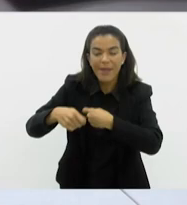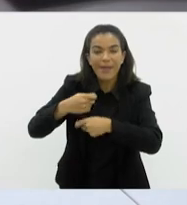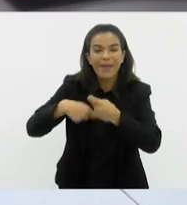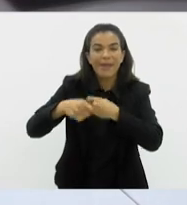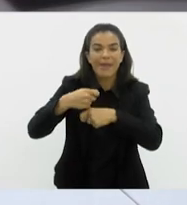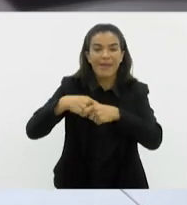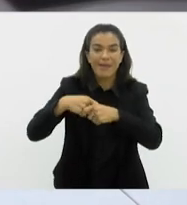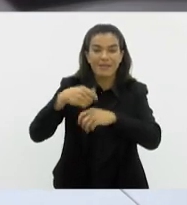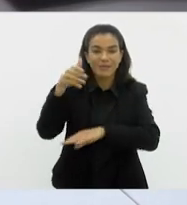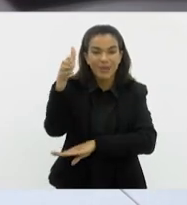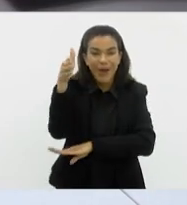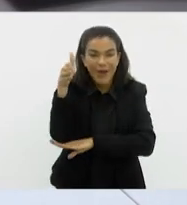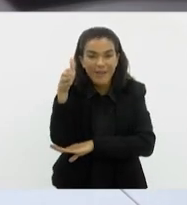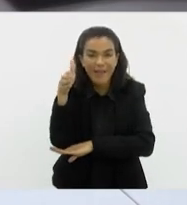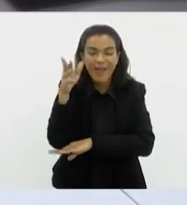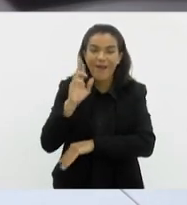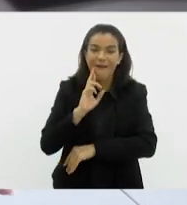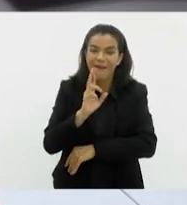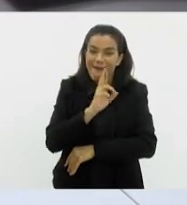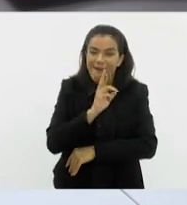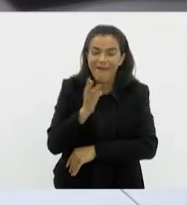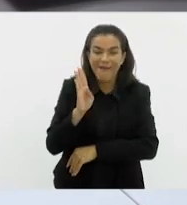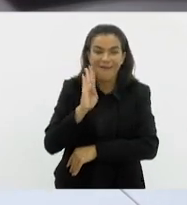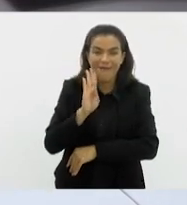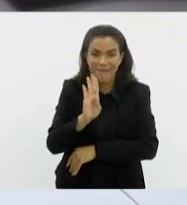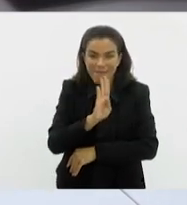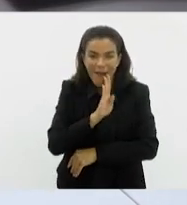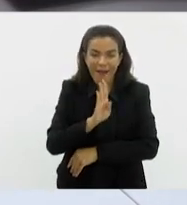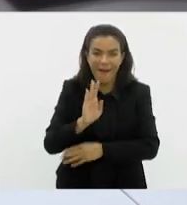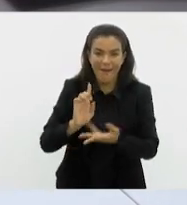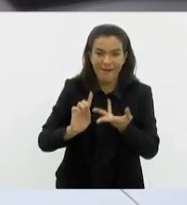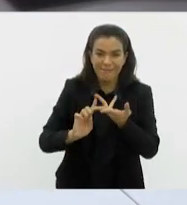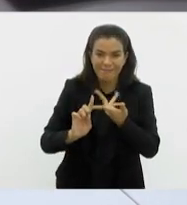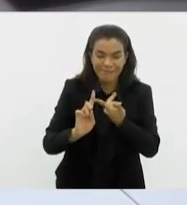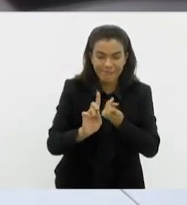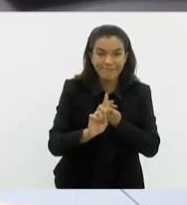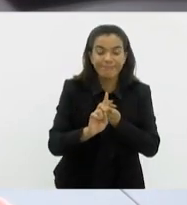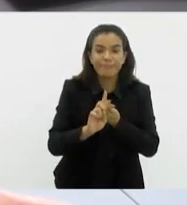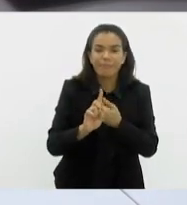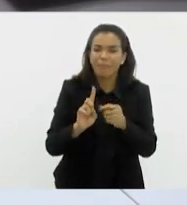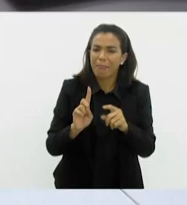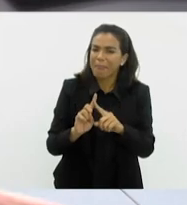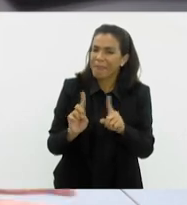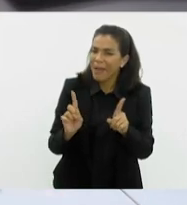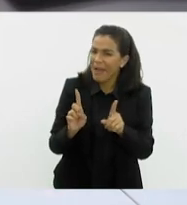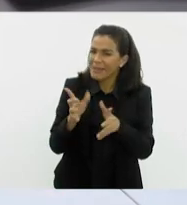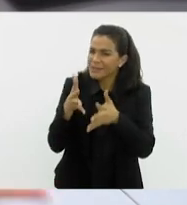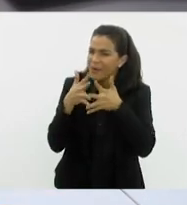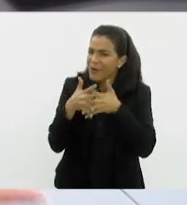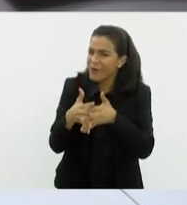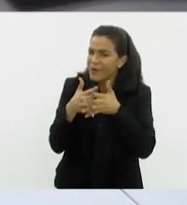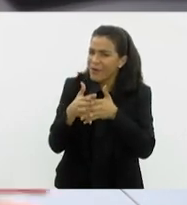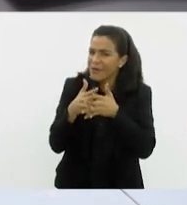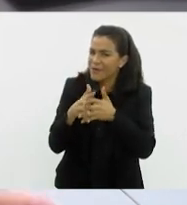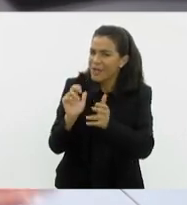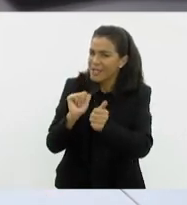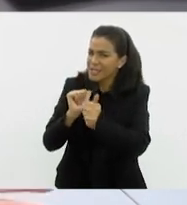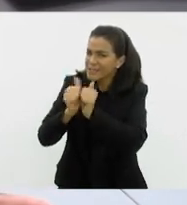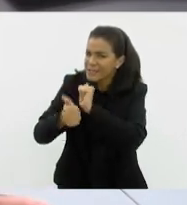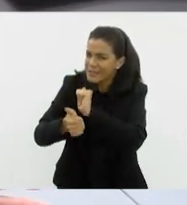rede hoteleira, restaurantes, bares, enfim. Mas não há que se confundir